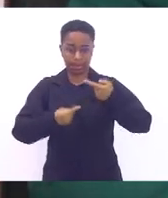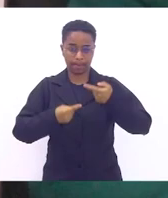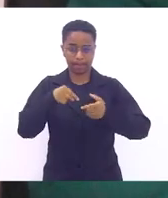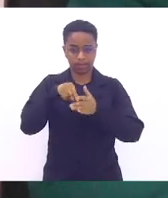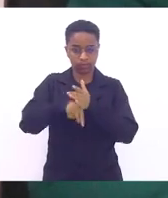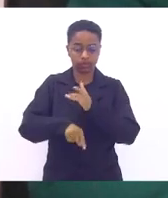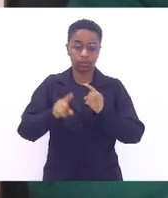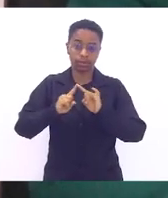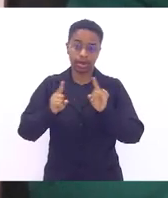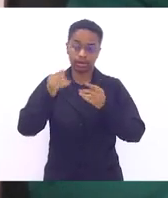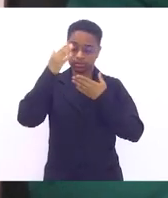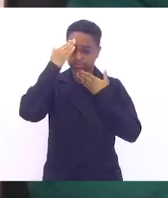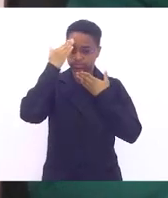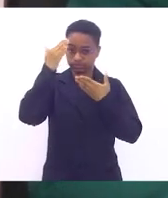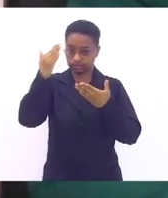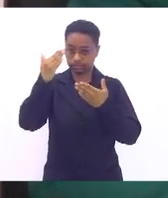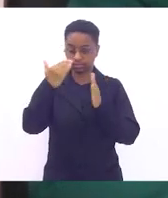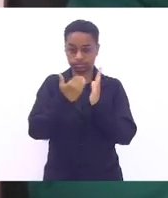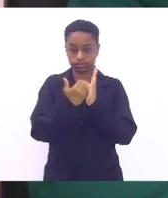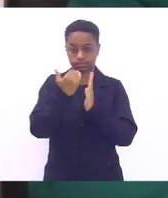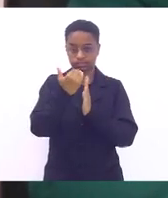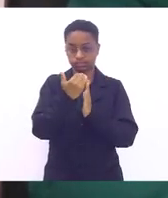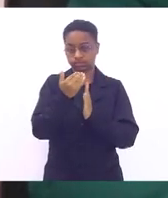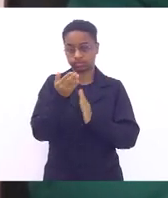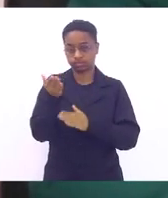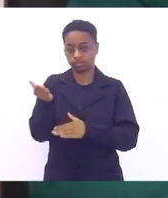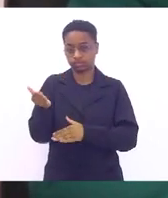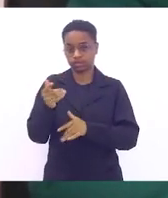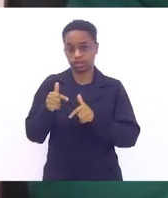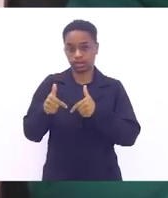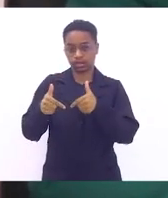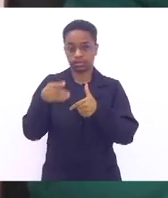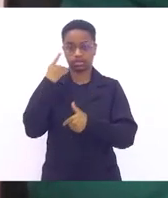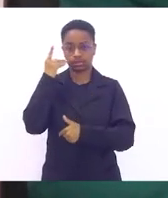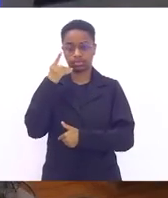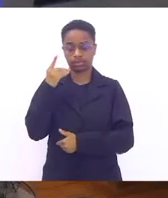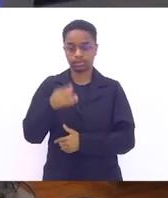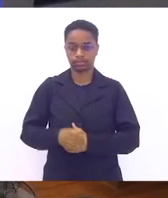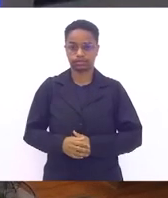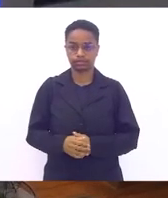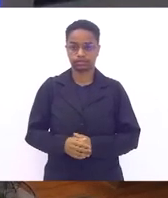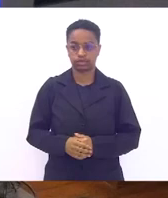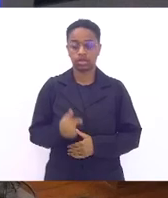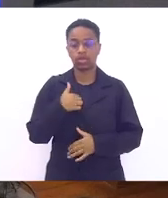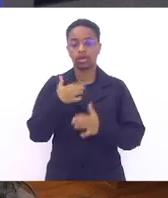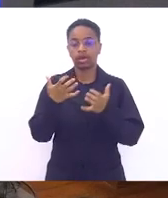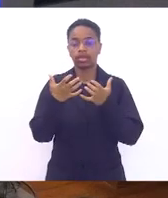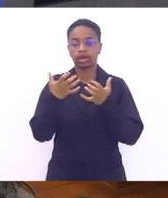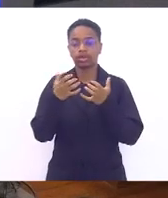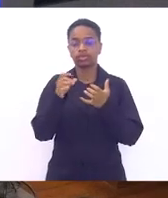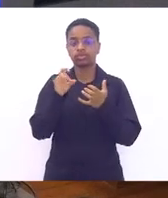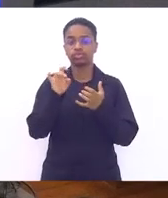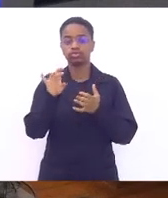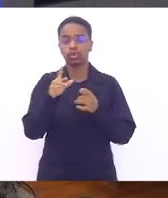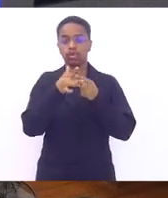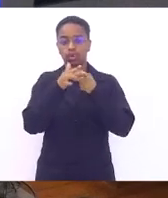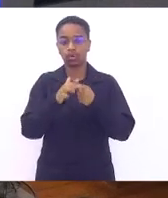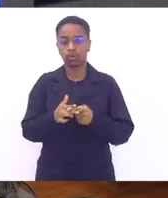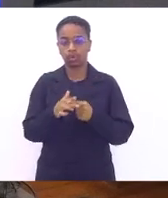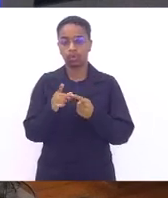enfim, agradeço imensamente a sua iniciativa, deputada. Obrigada. Eu só quero só fazer uma